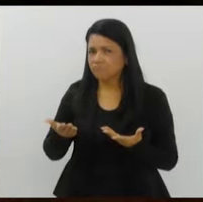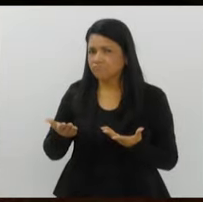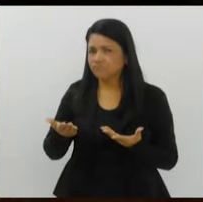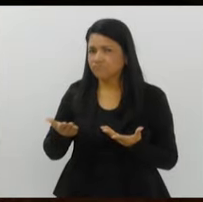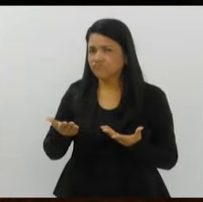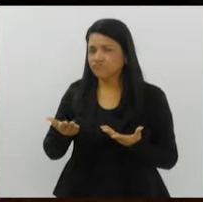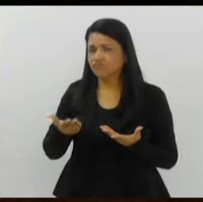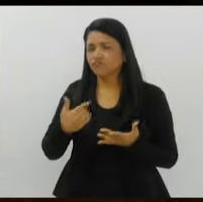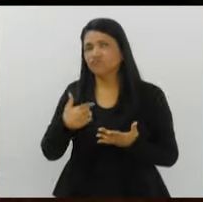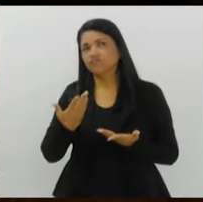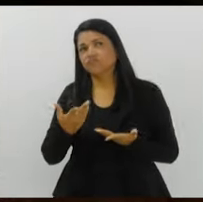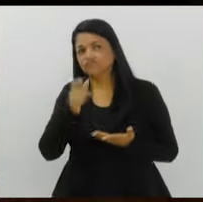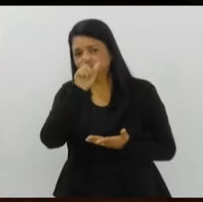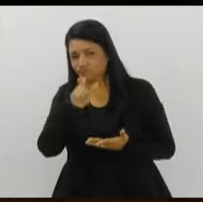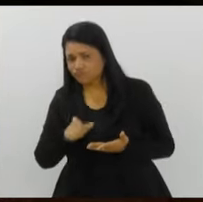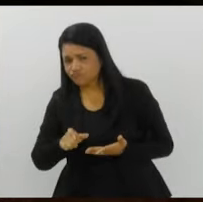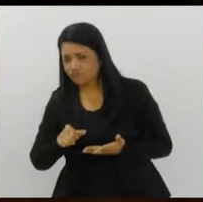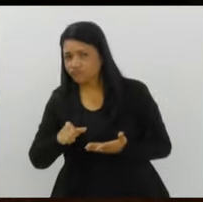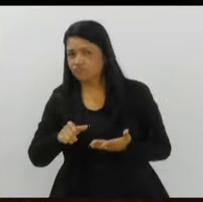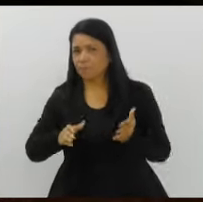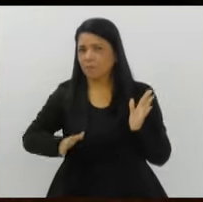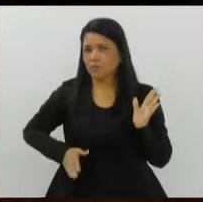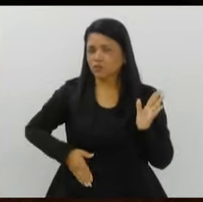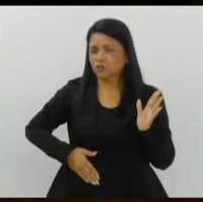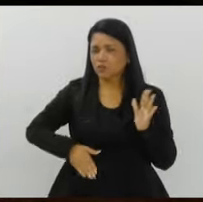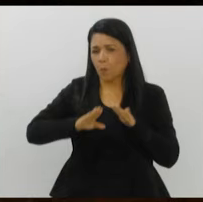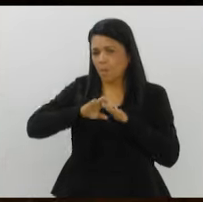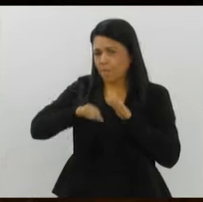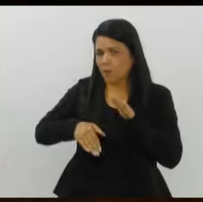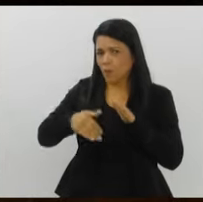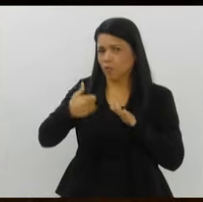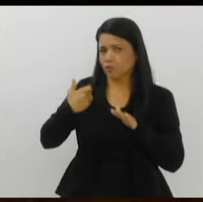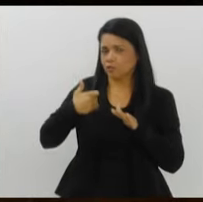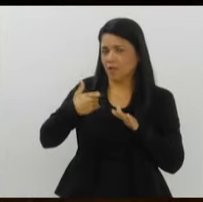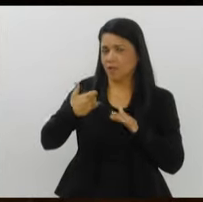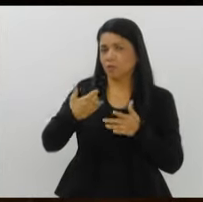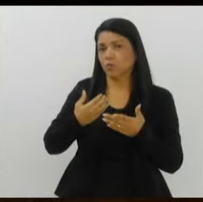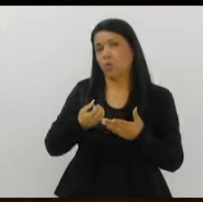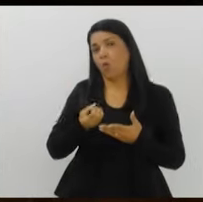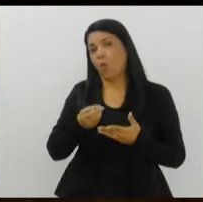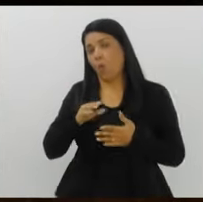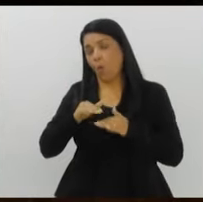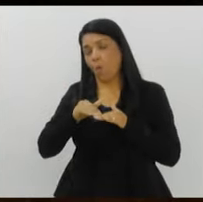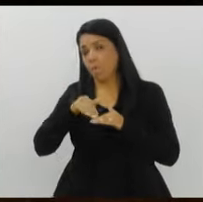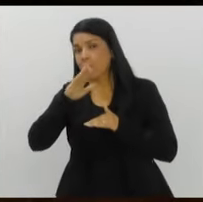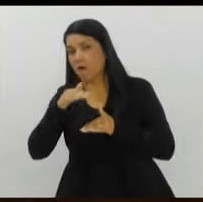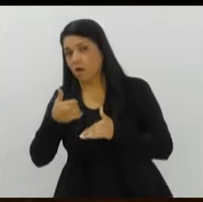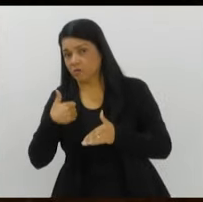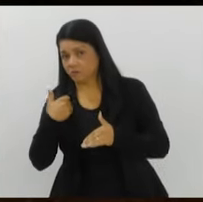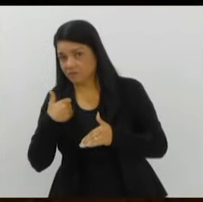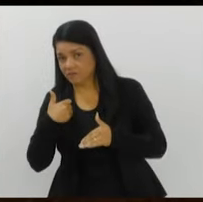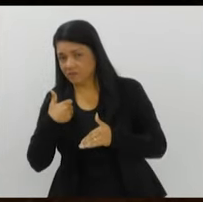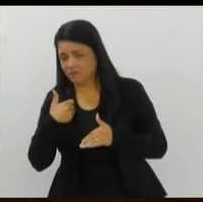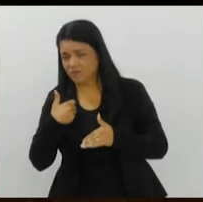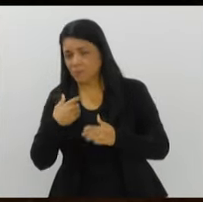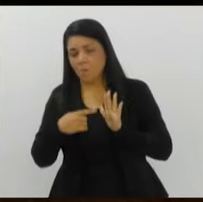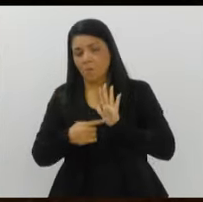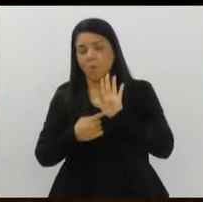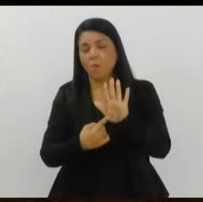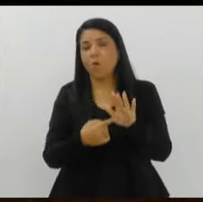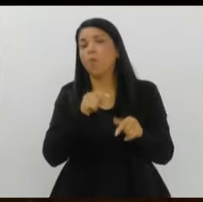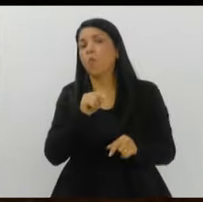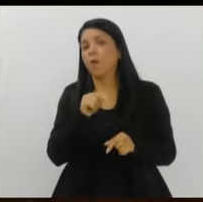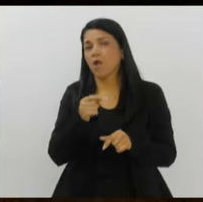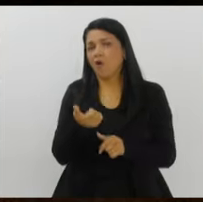ou um menor de idade, pouco importa. Só mostra a sua covardia, a